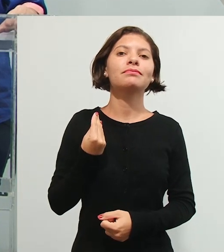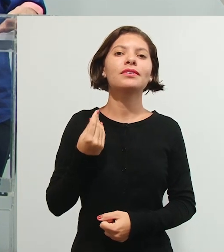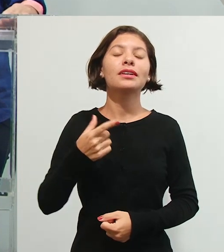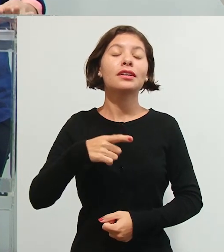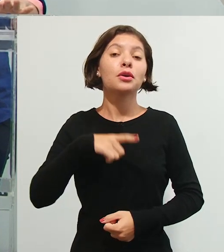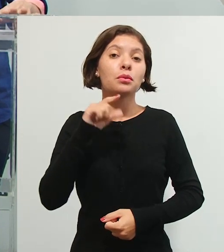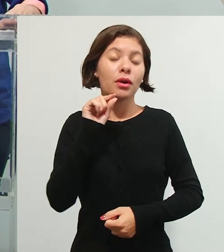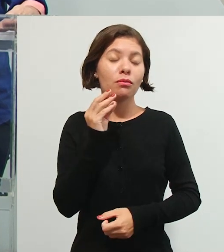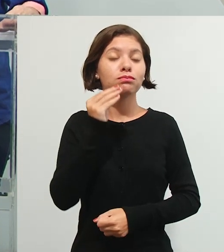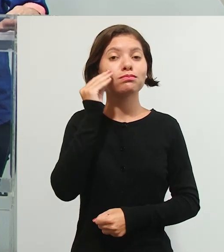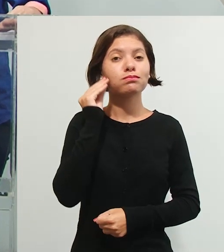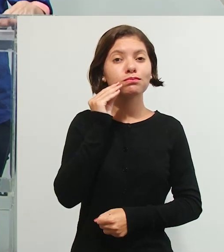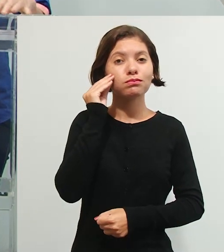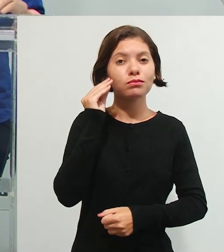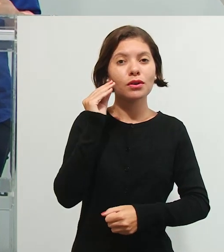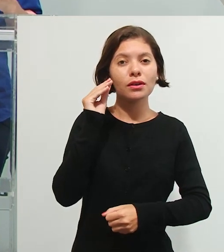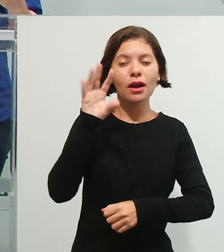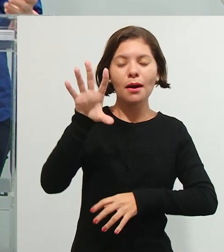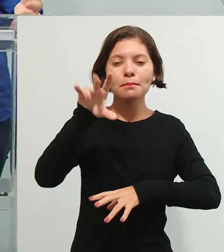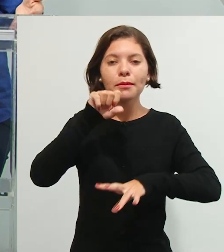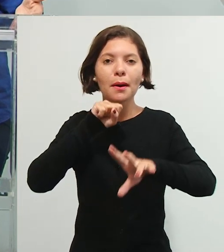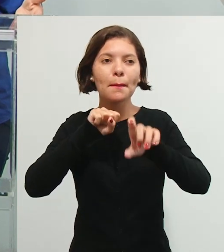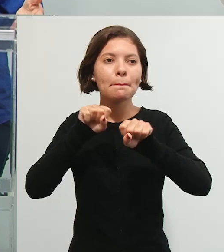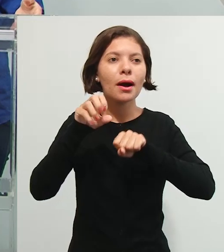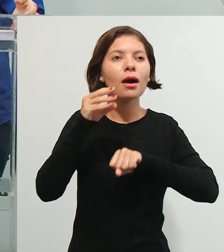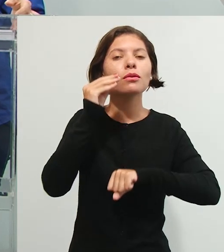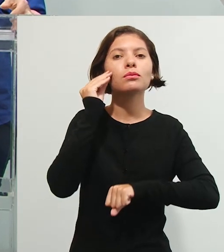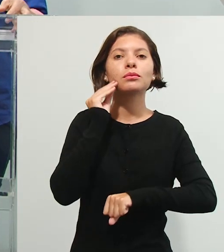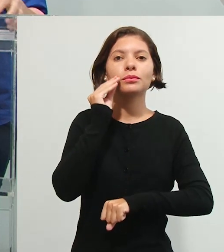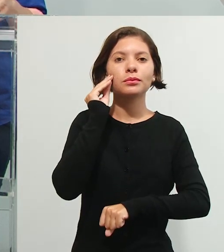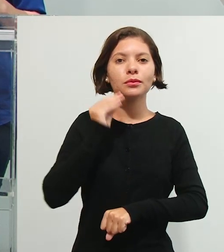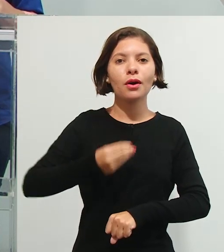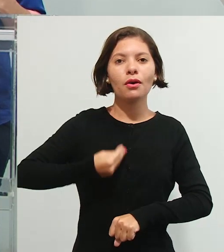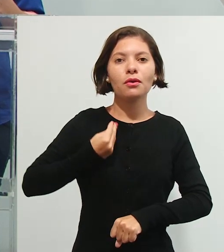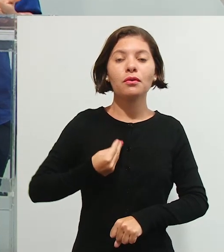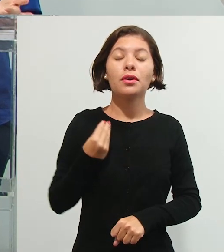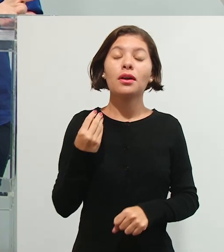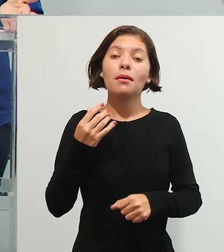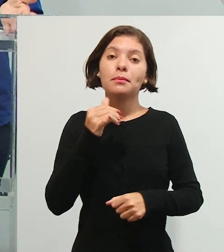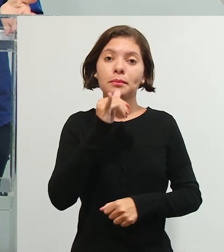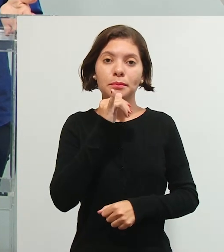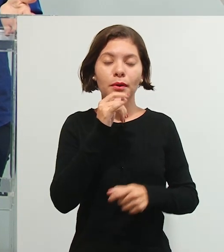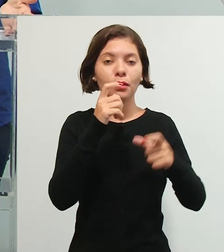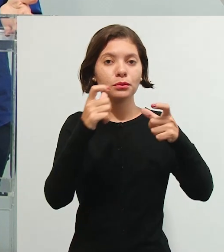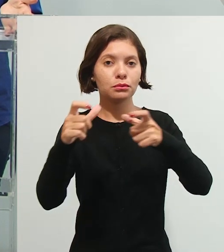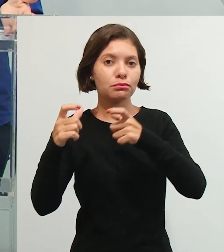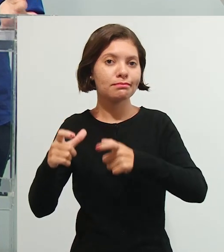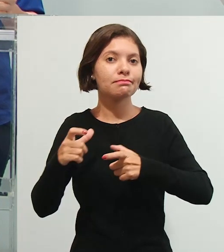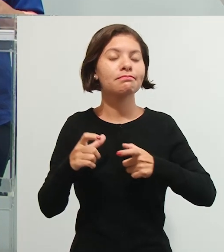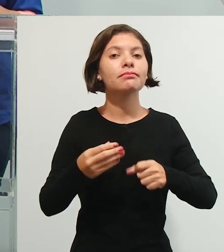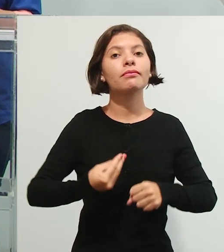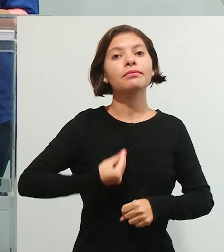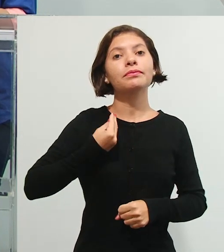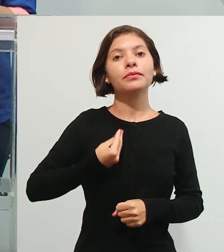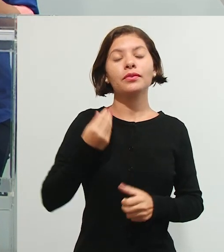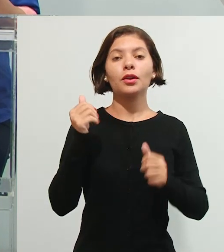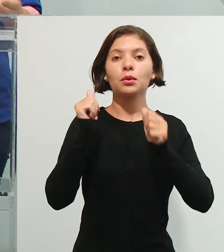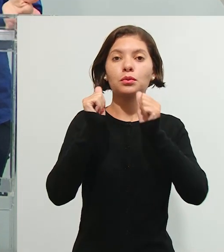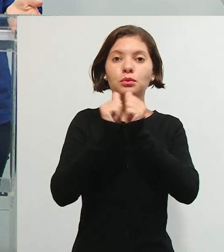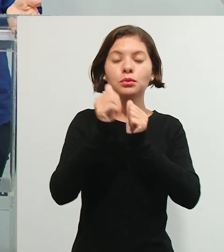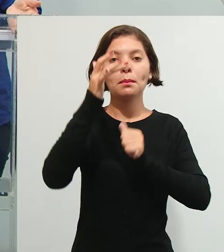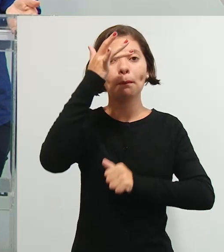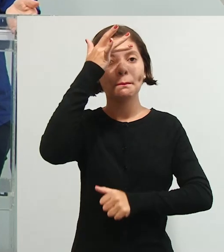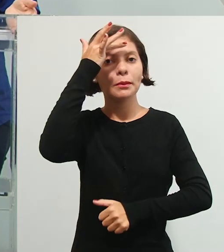trazemos experiências vamos acumulando vivências nos lugares aonde a gente convive com as